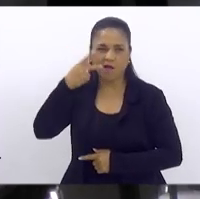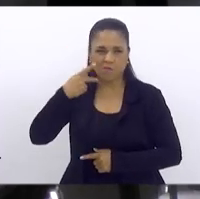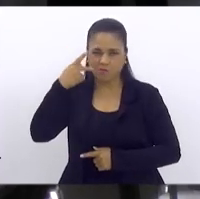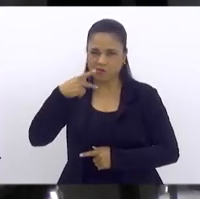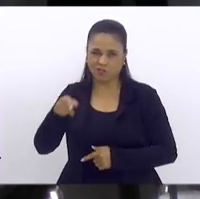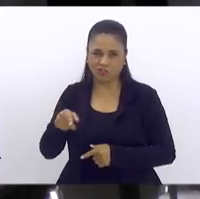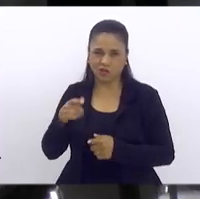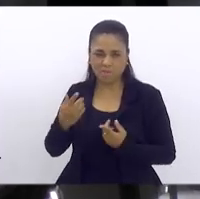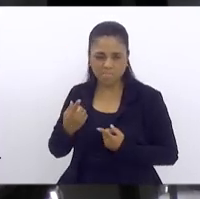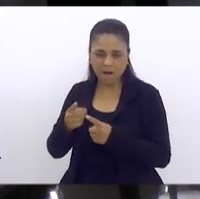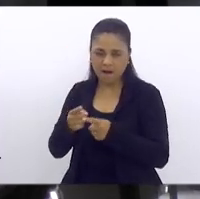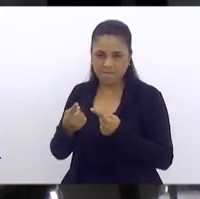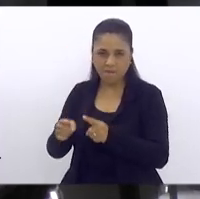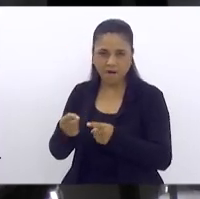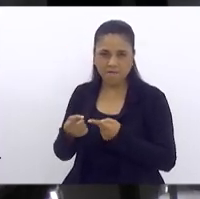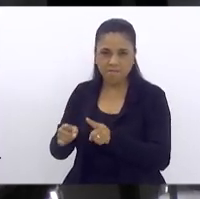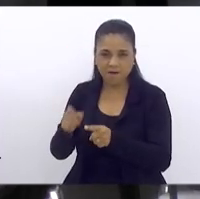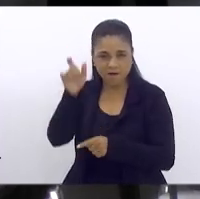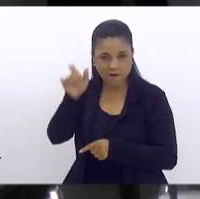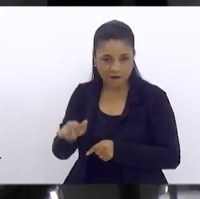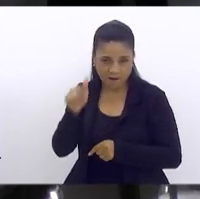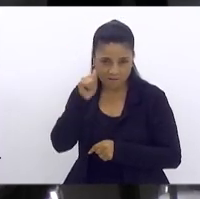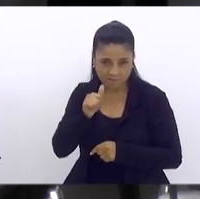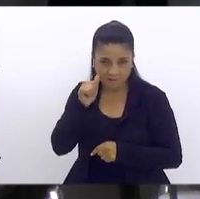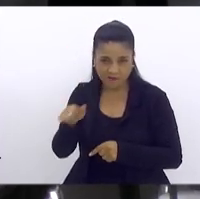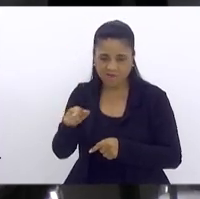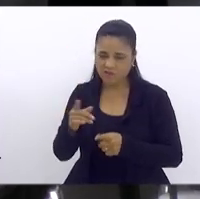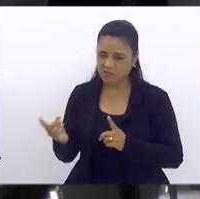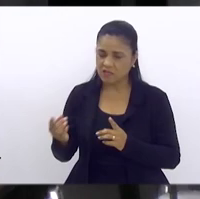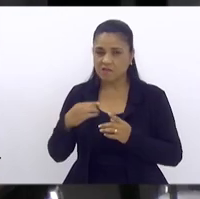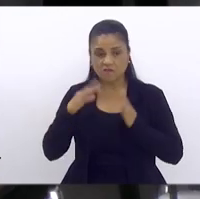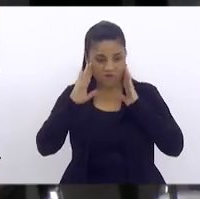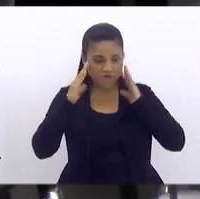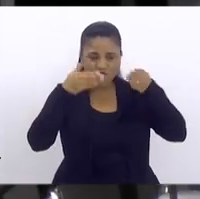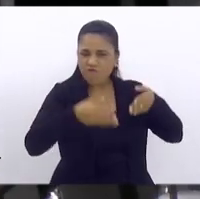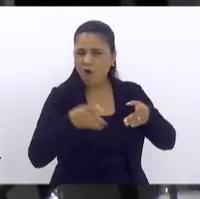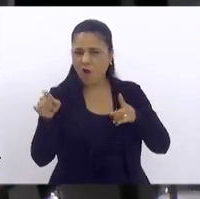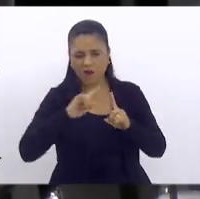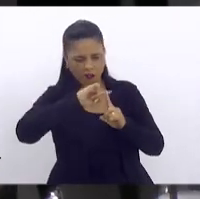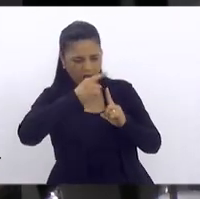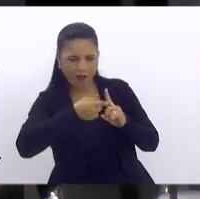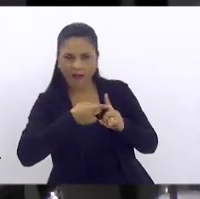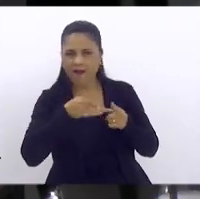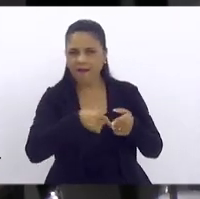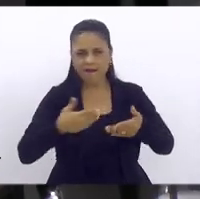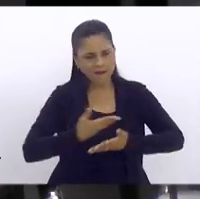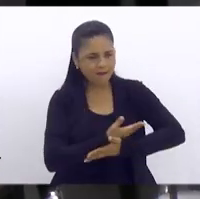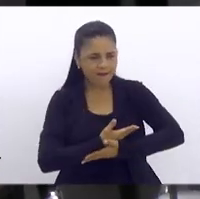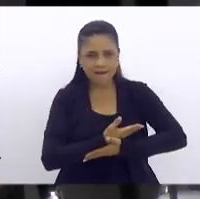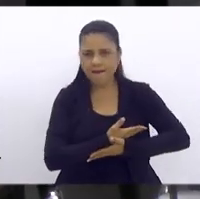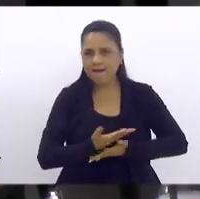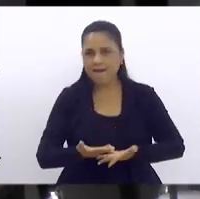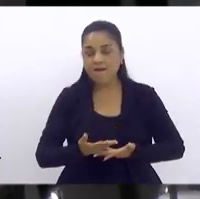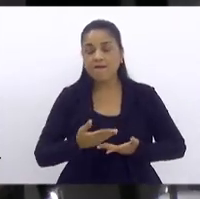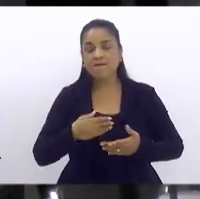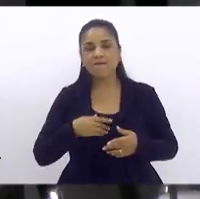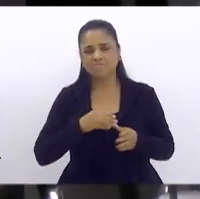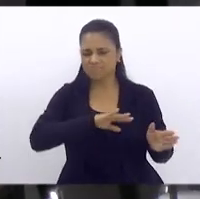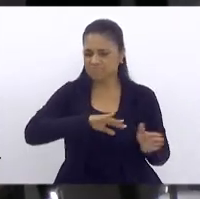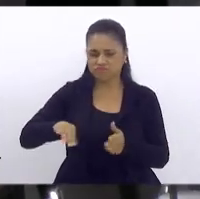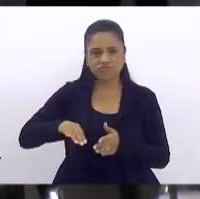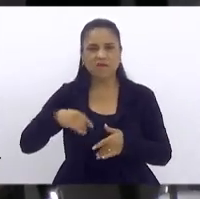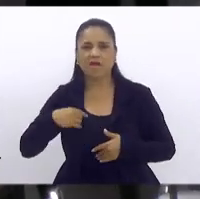politicamente, ou que ela deveria se voltar apenas à maternidade, que não deveria estar na política. Então, a gente acaba vendo muito